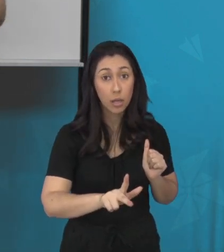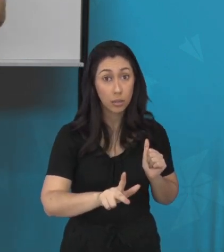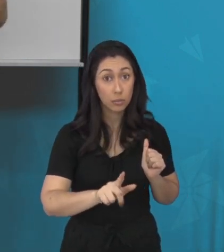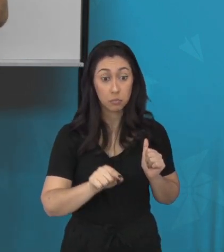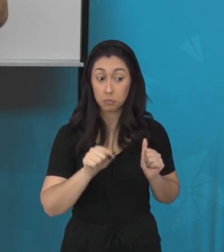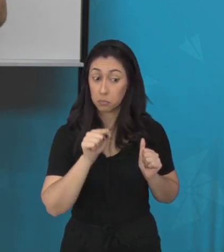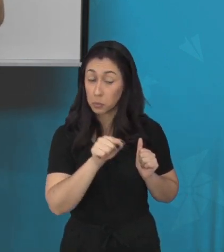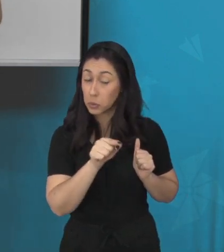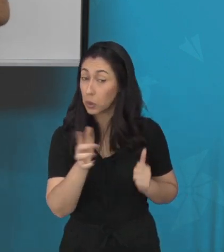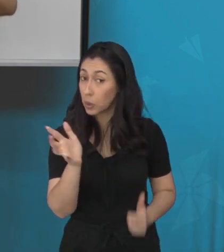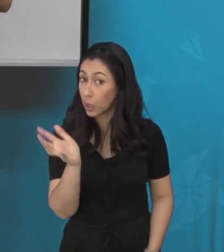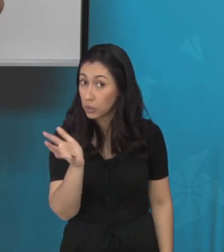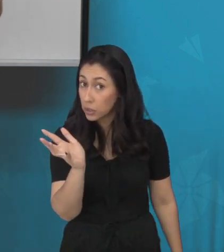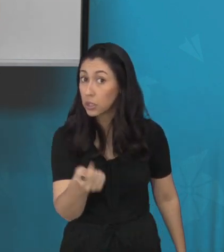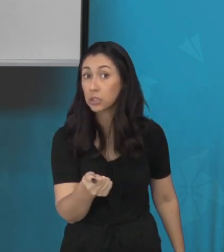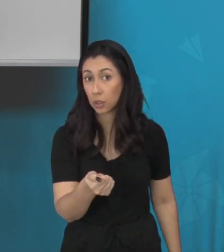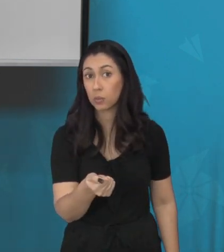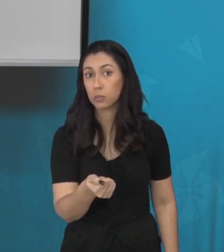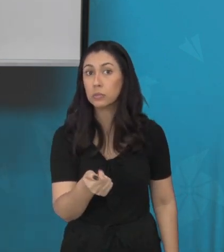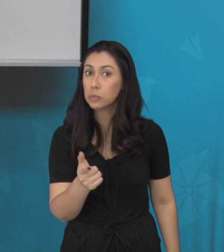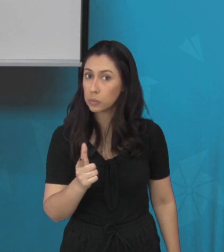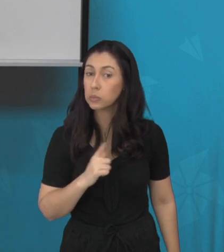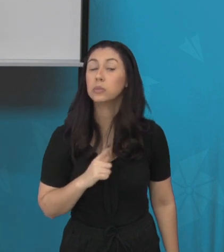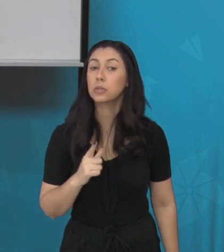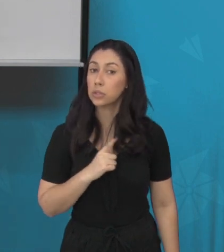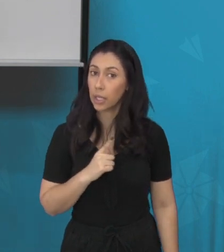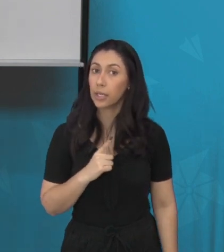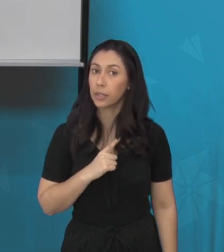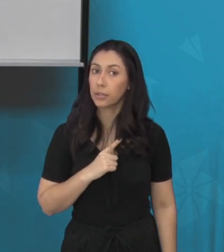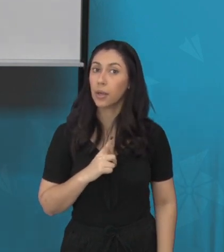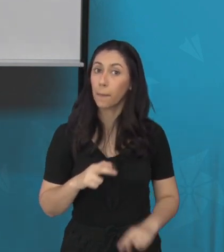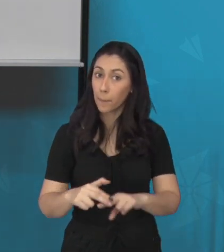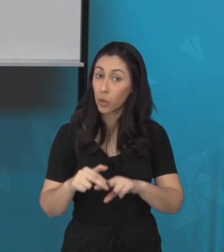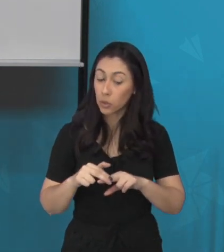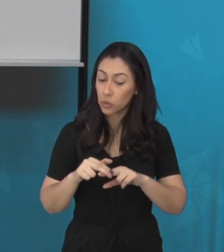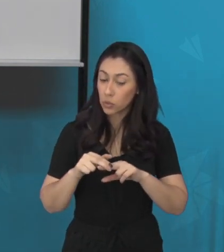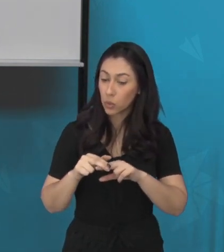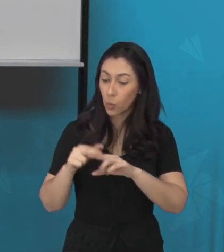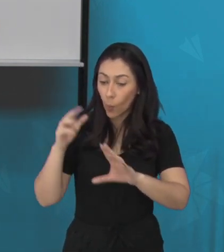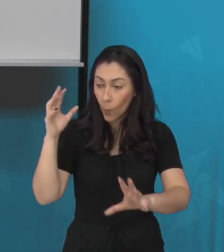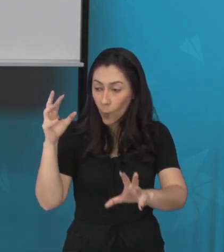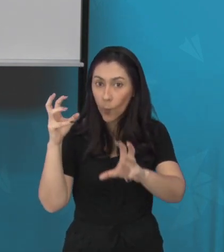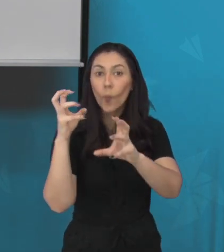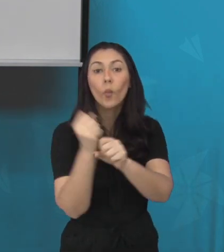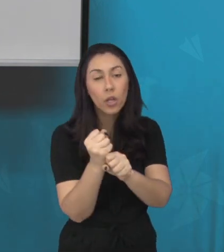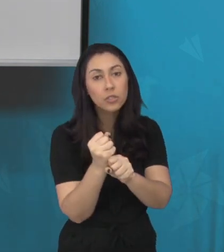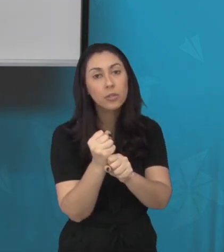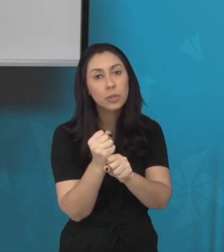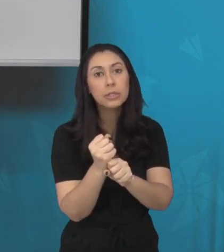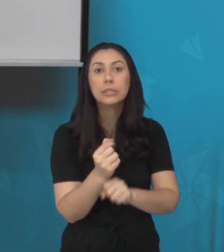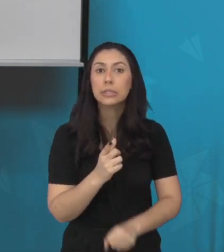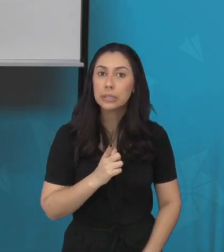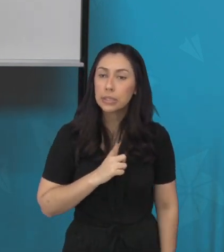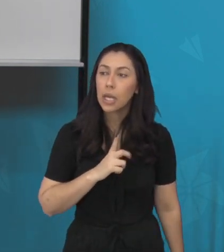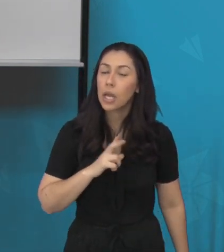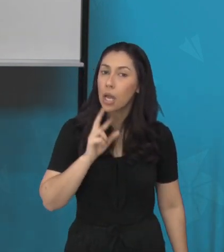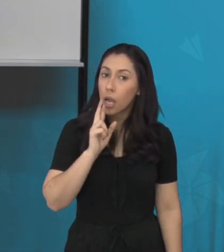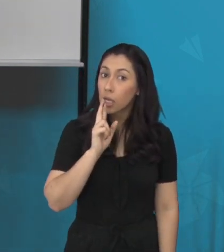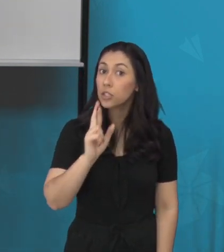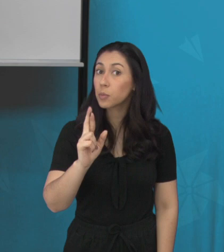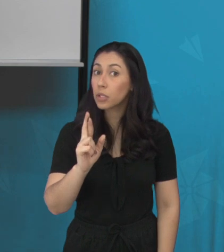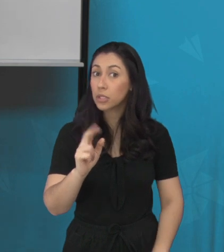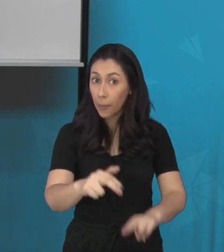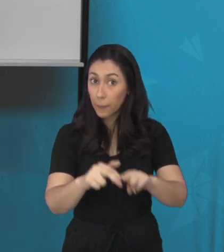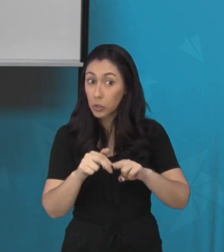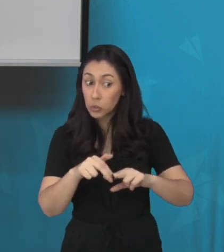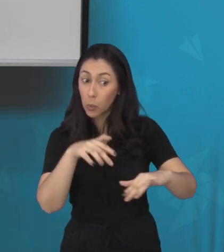equilíbrio. A aceleração não é zero. Existe uma resultante. Existe algo capaz de